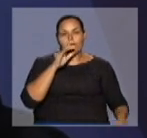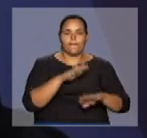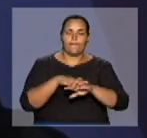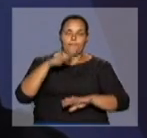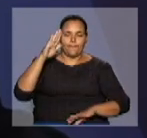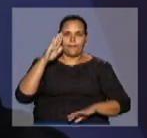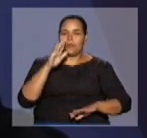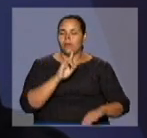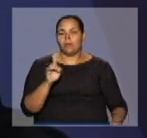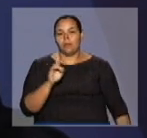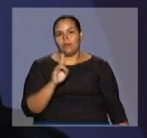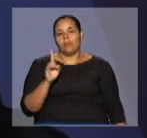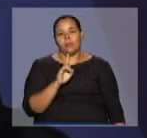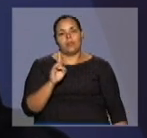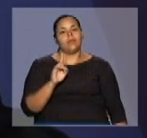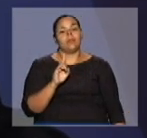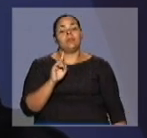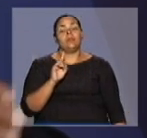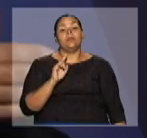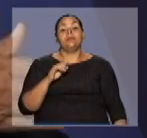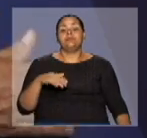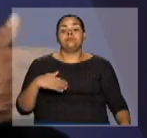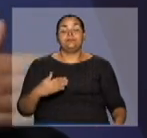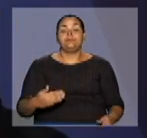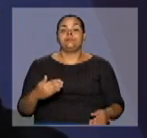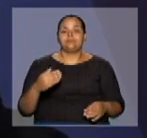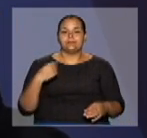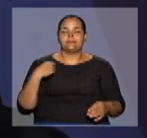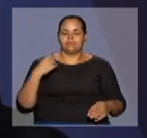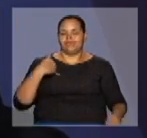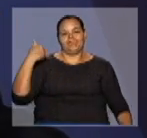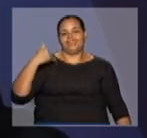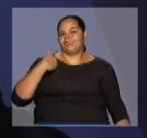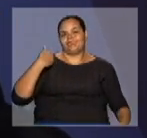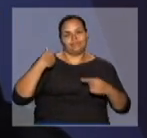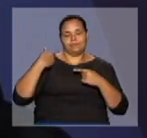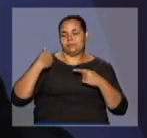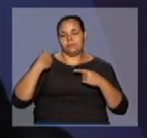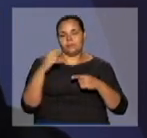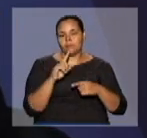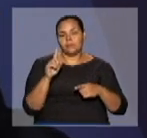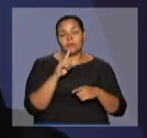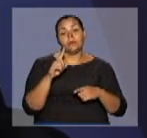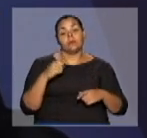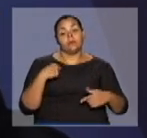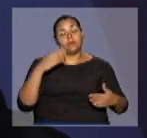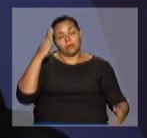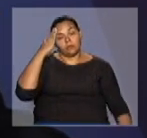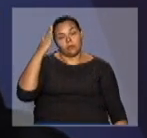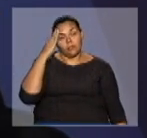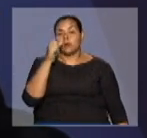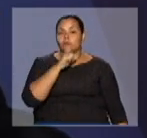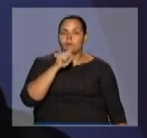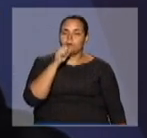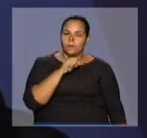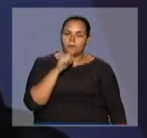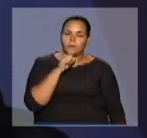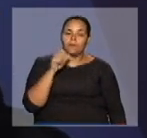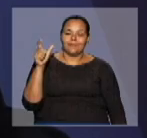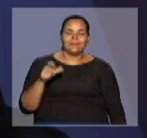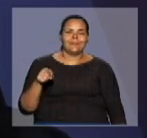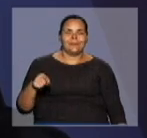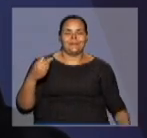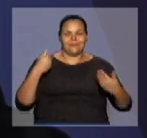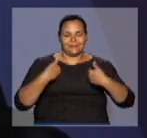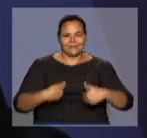né? Não levaria tanto para a questão da idade, sabendo que, lógico, o idoso tem